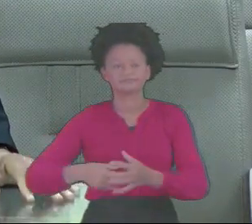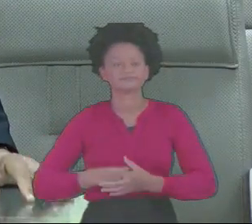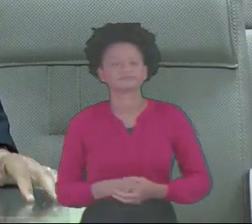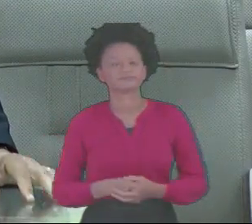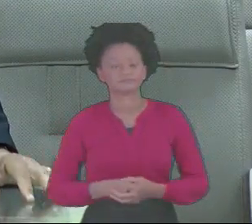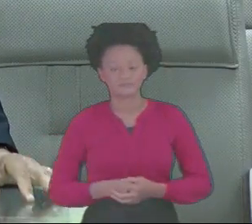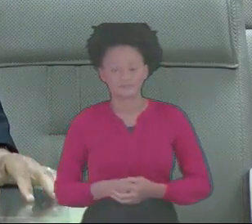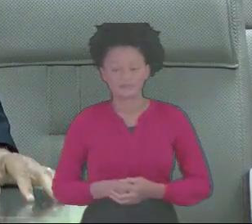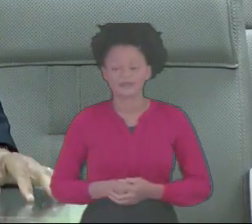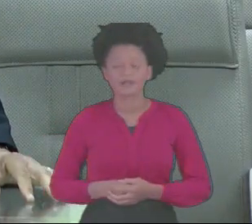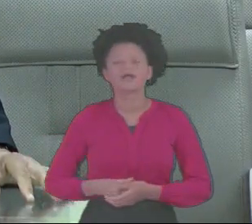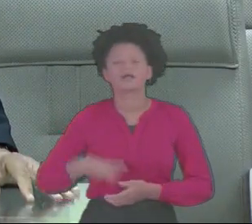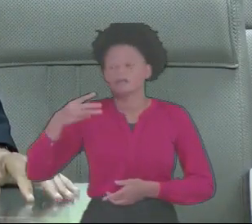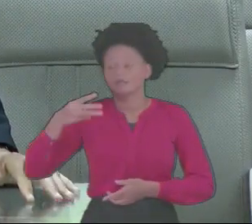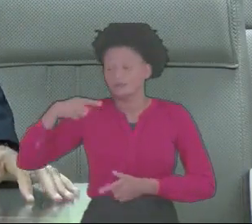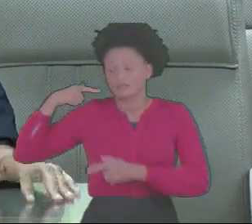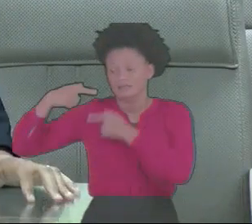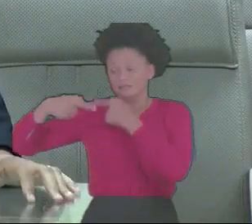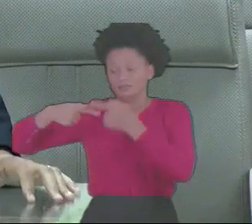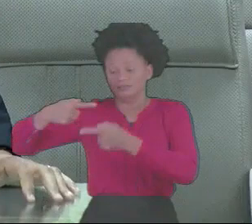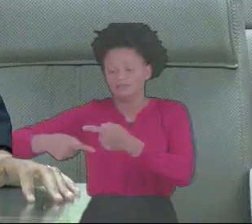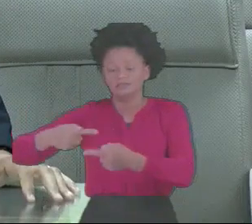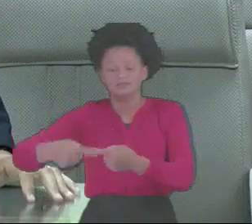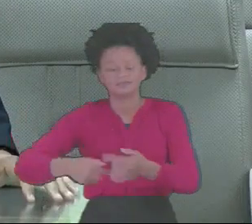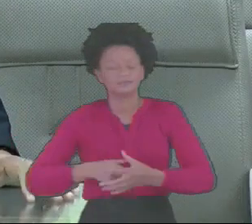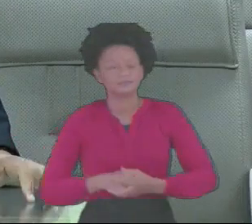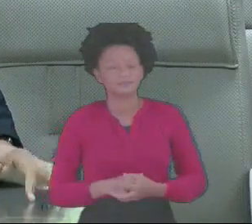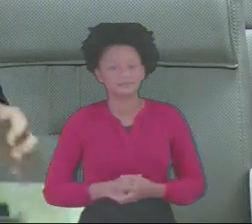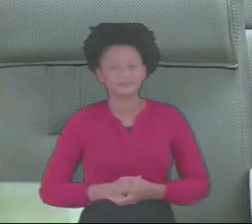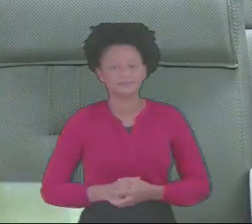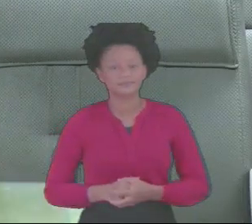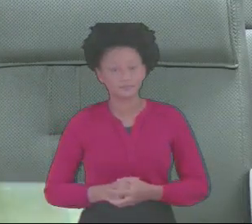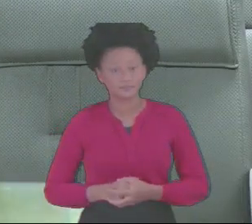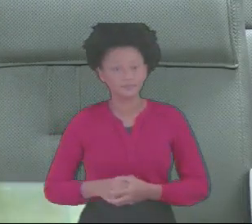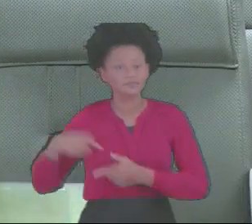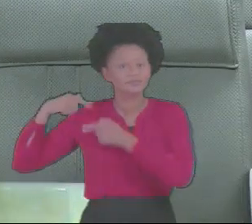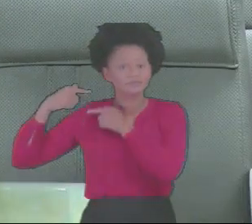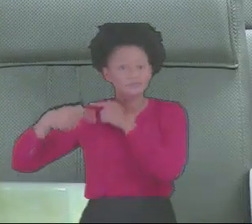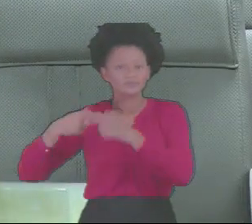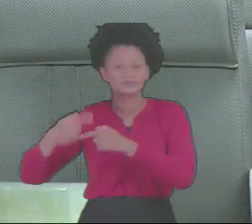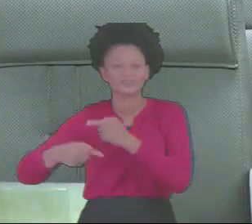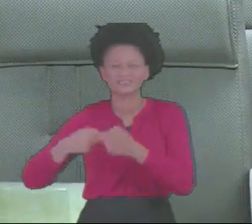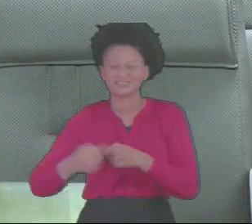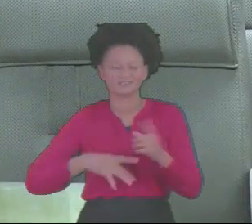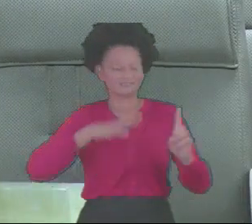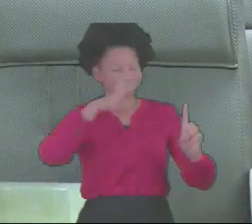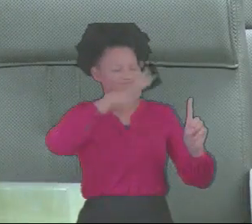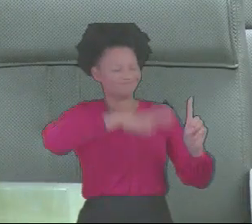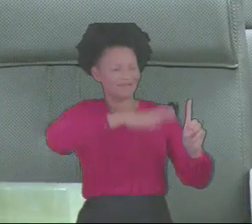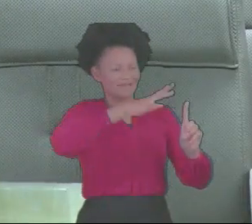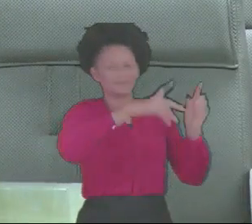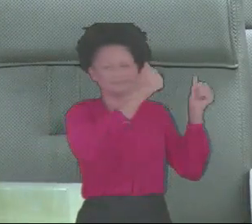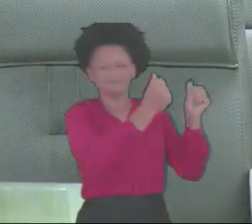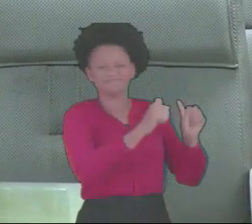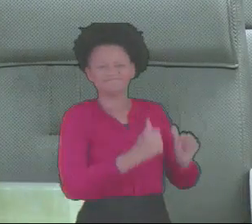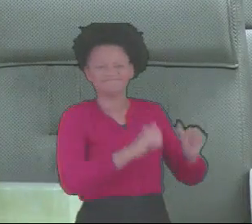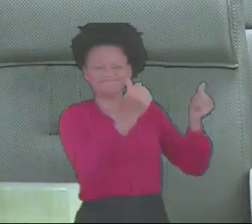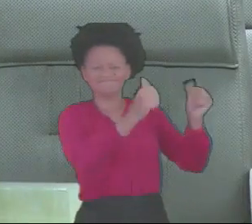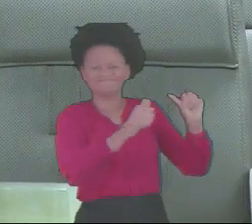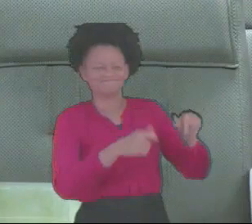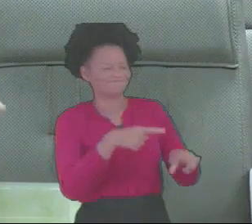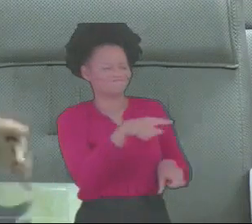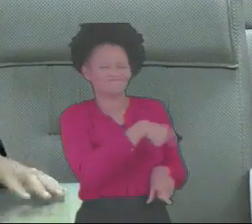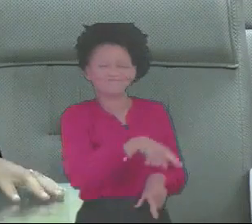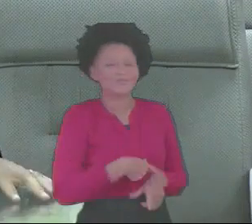é e esta terceira geração é uma geração idólatra o que não